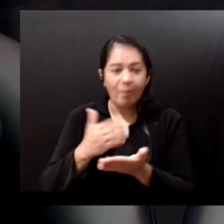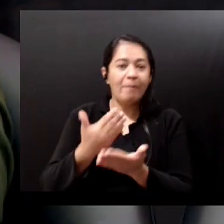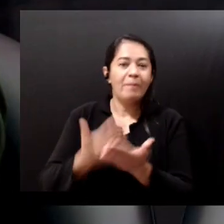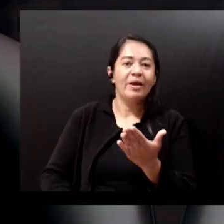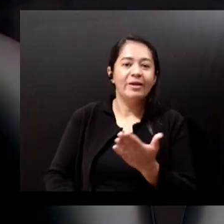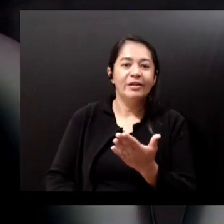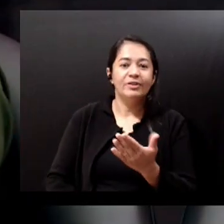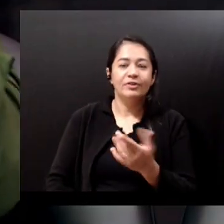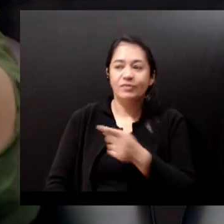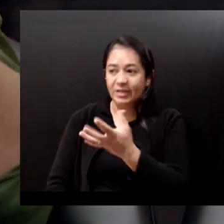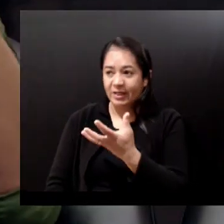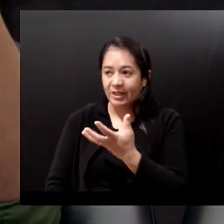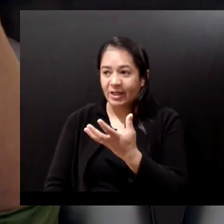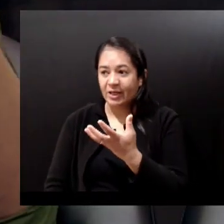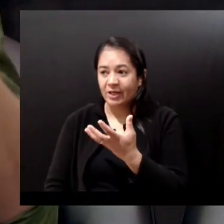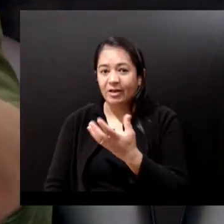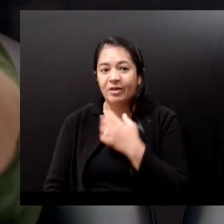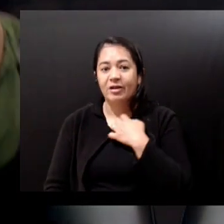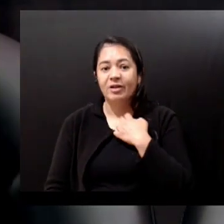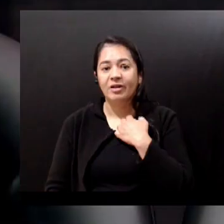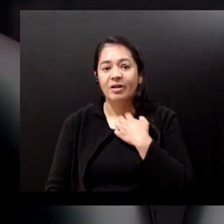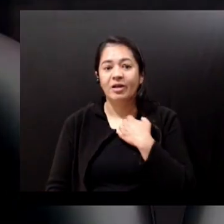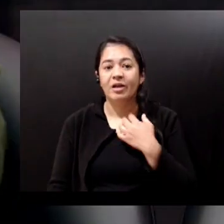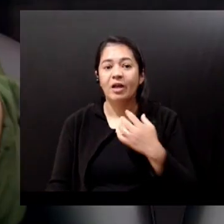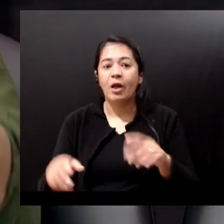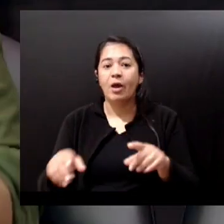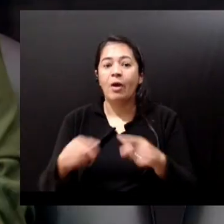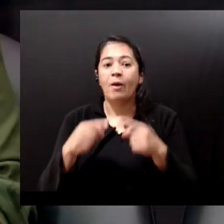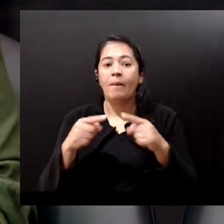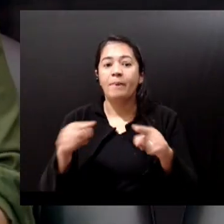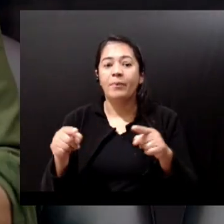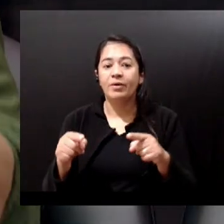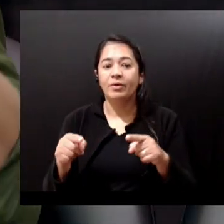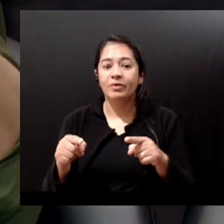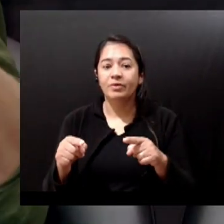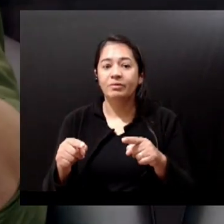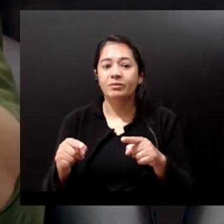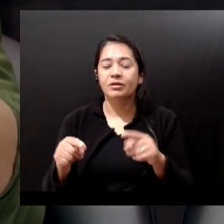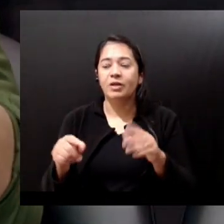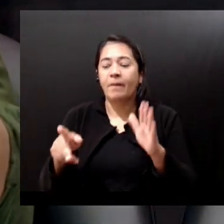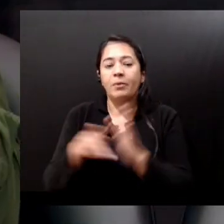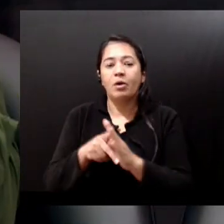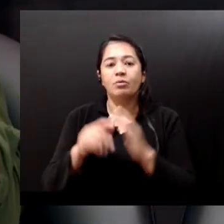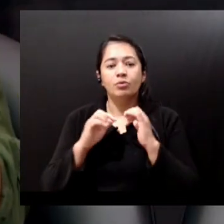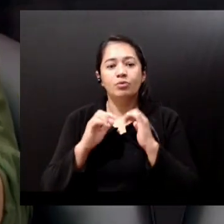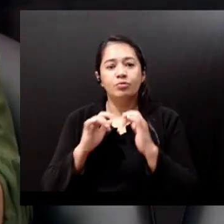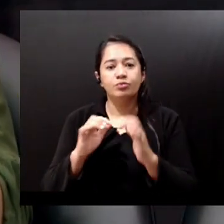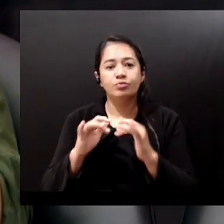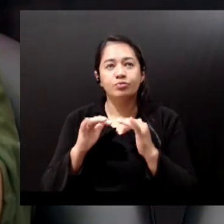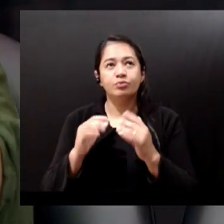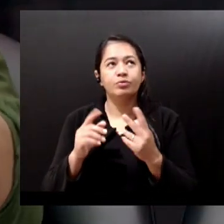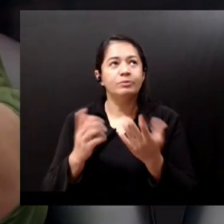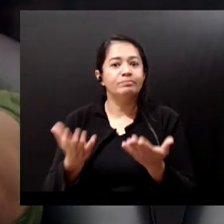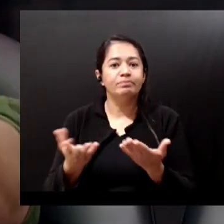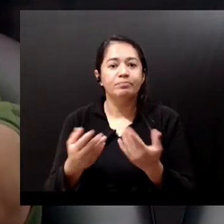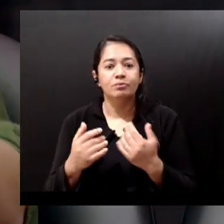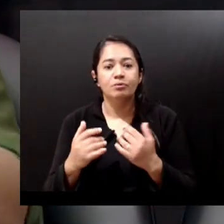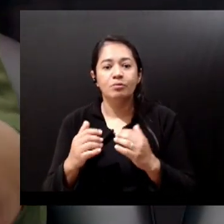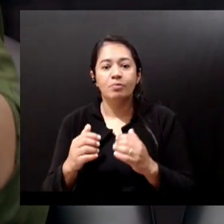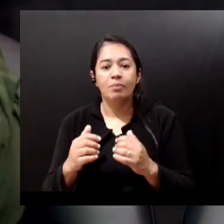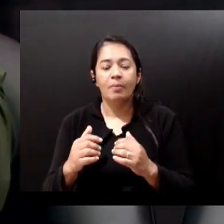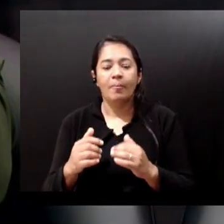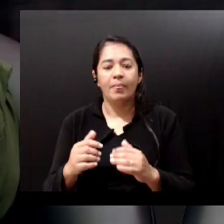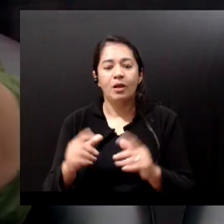que eu disse, músicas que foram feitas para não ouvir, músicas instrumentais, por exemplo, músicas assim que com som mais baixo, mais